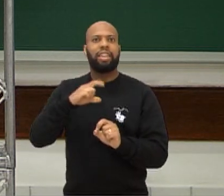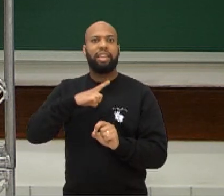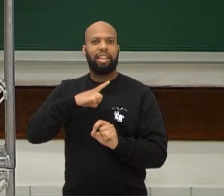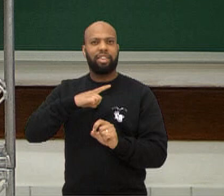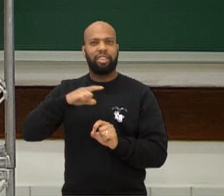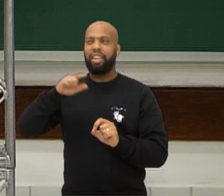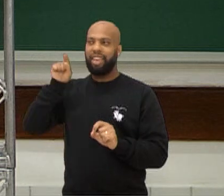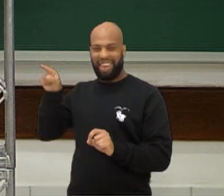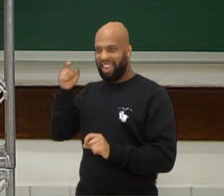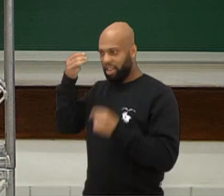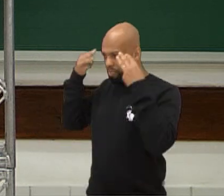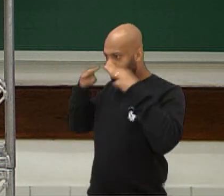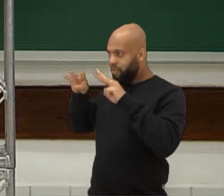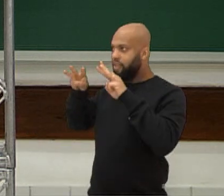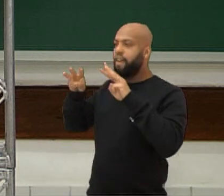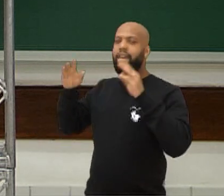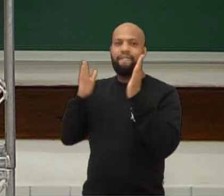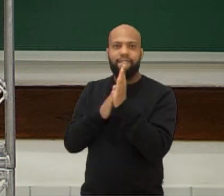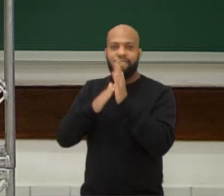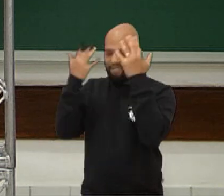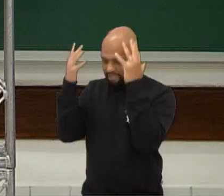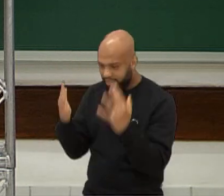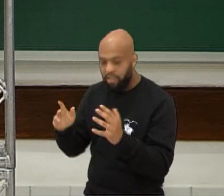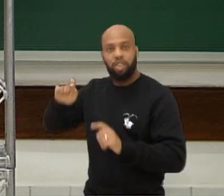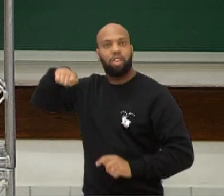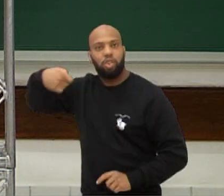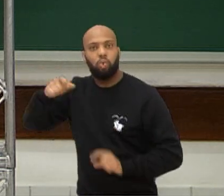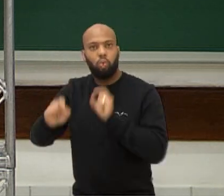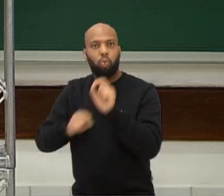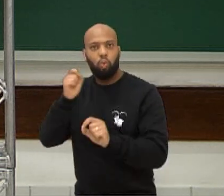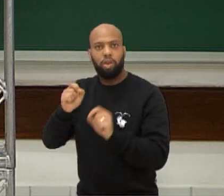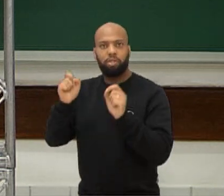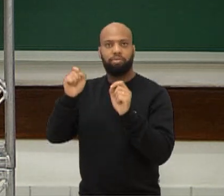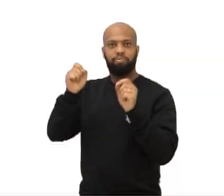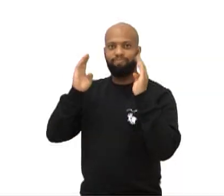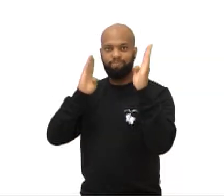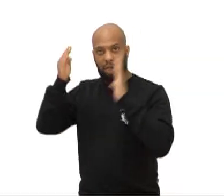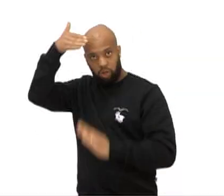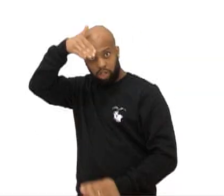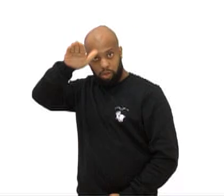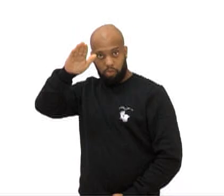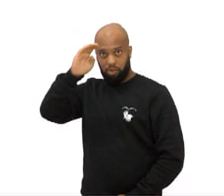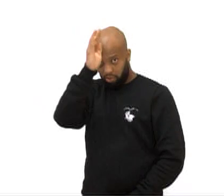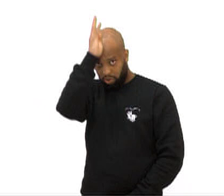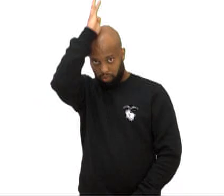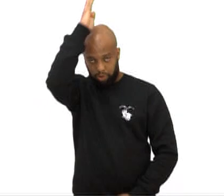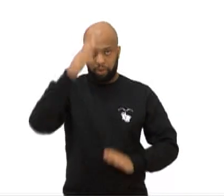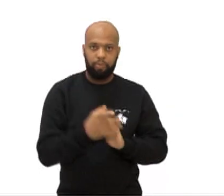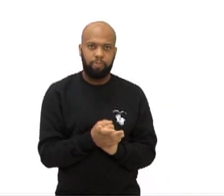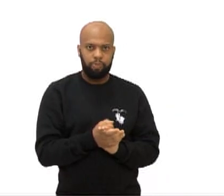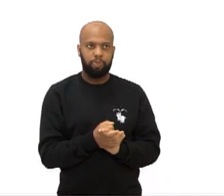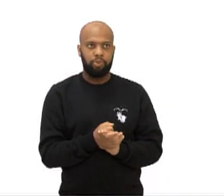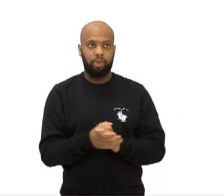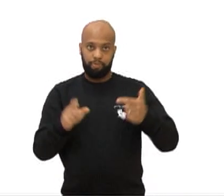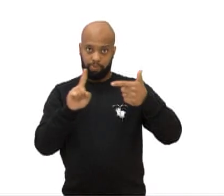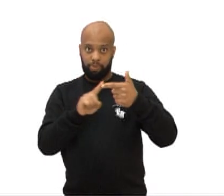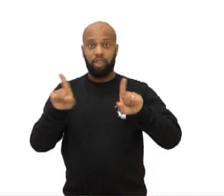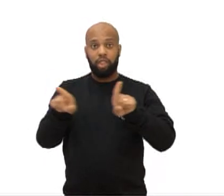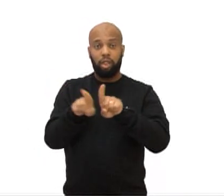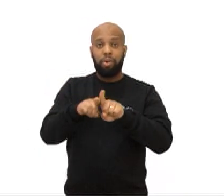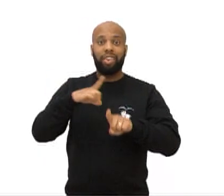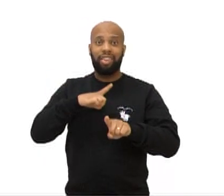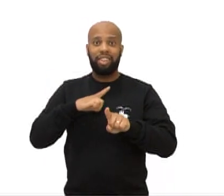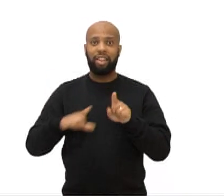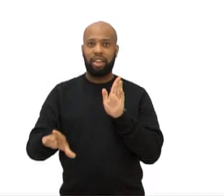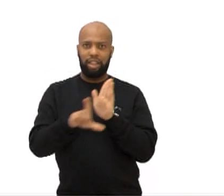por Maquiavel em relação a essa República Romana. As leis e a liberdade dos cidadãos foram fundamentais